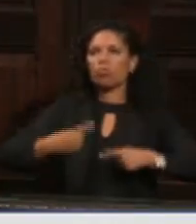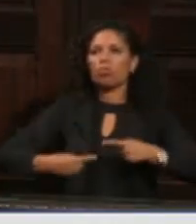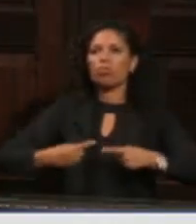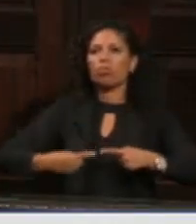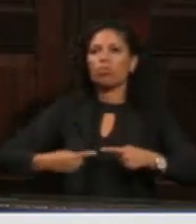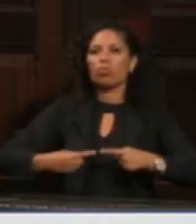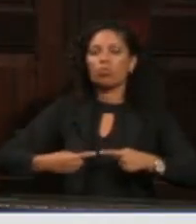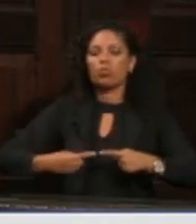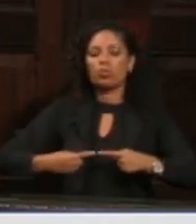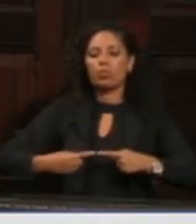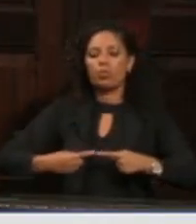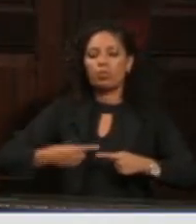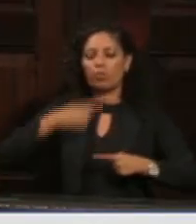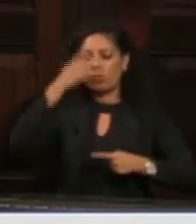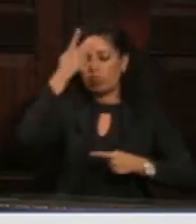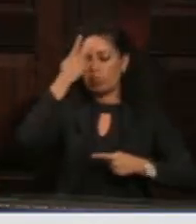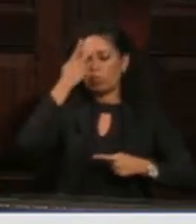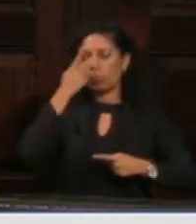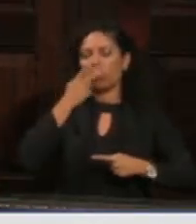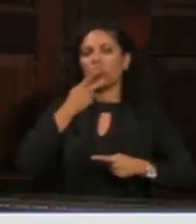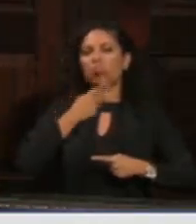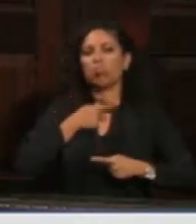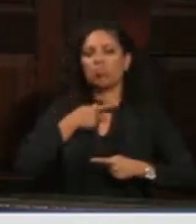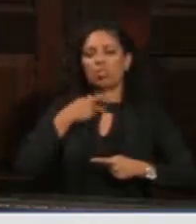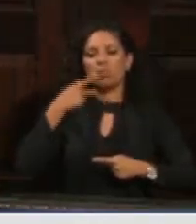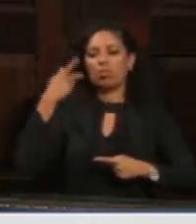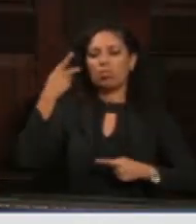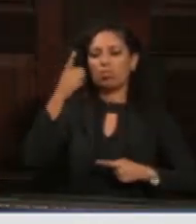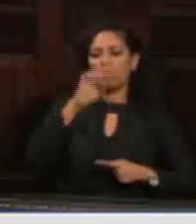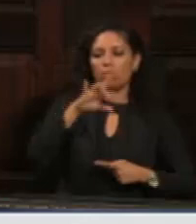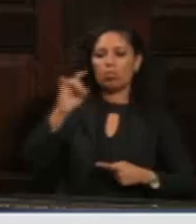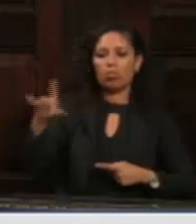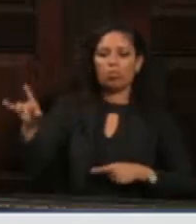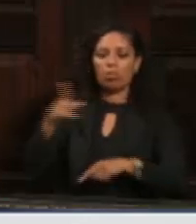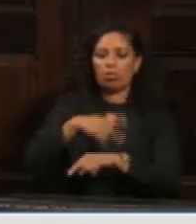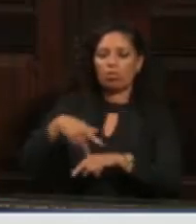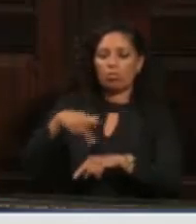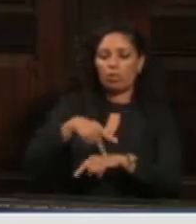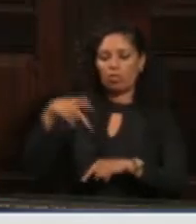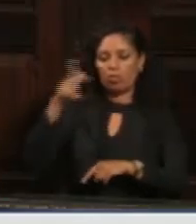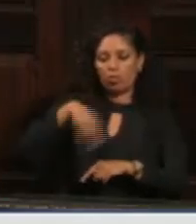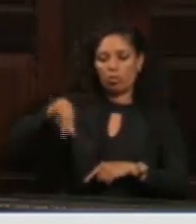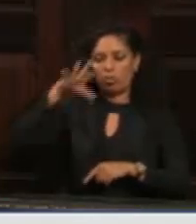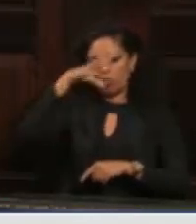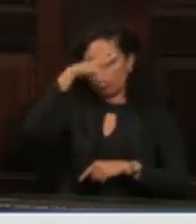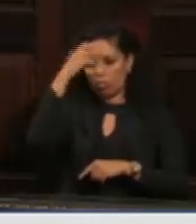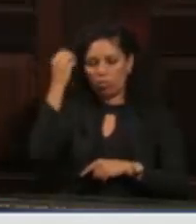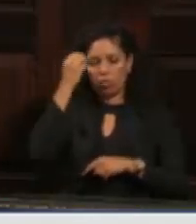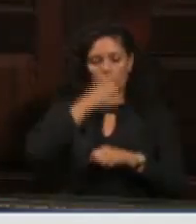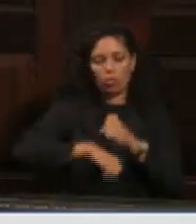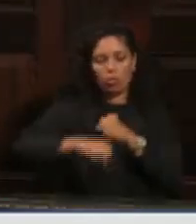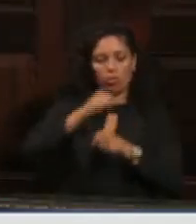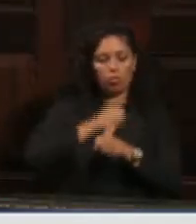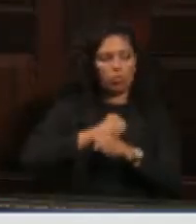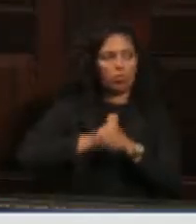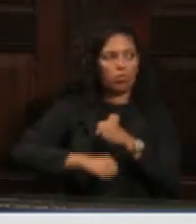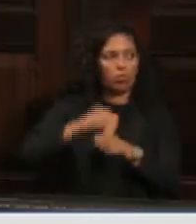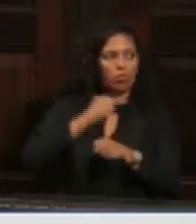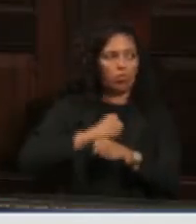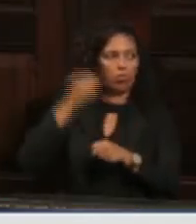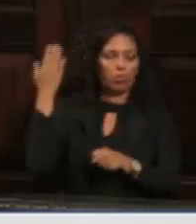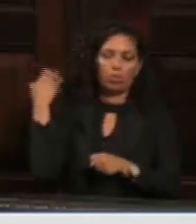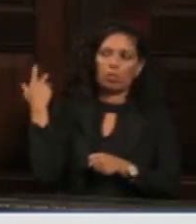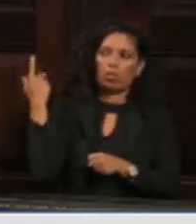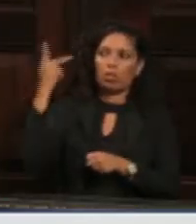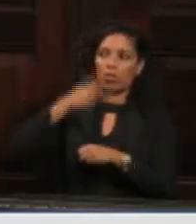dos povos. Não é? Não esqueço, eu acho que não vale a pena esquecer, que há alguns anos os Estados Unidos da América